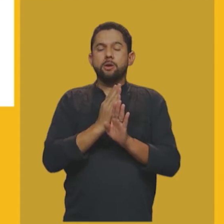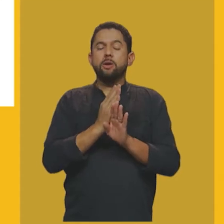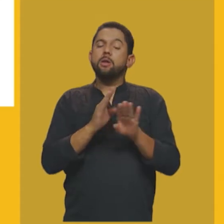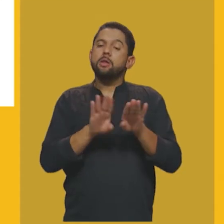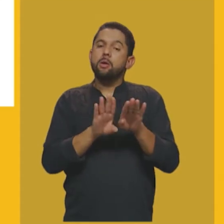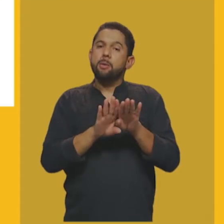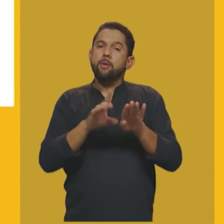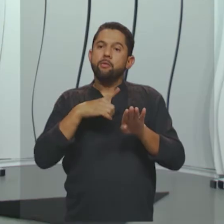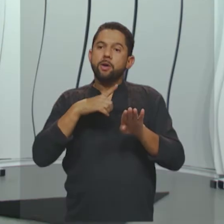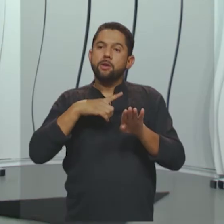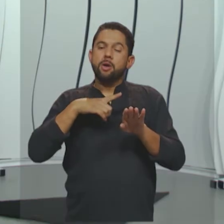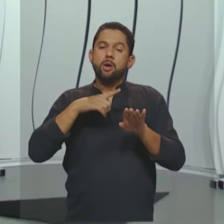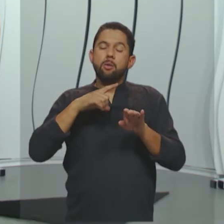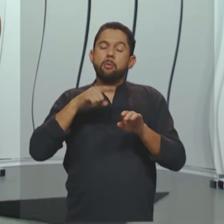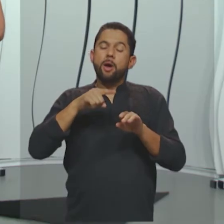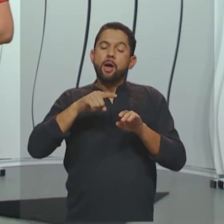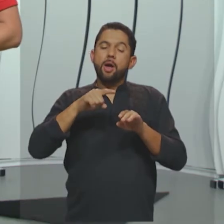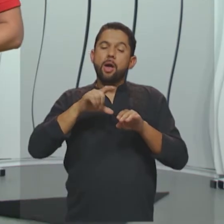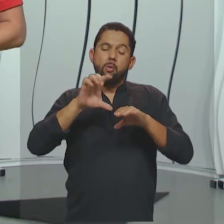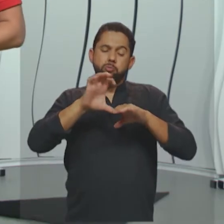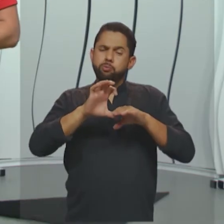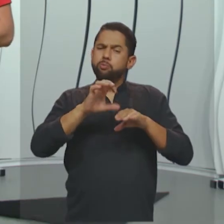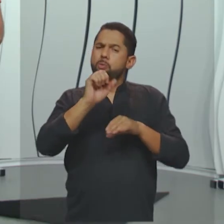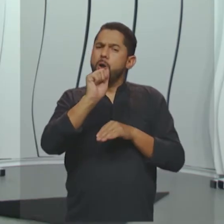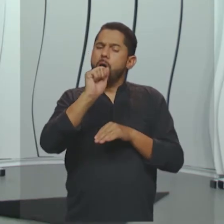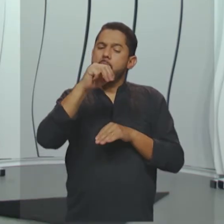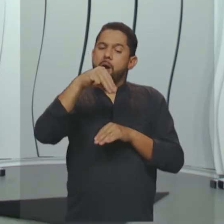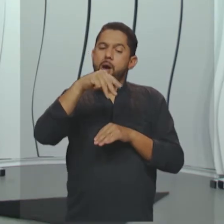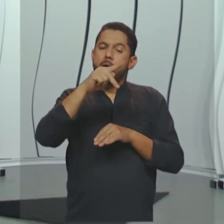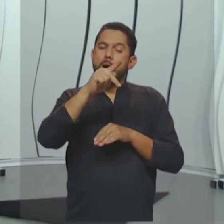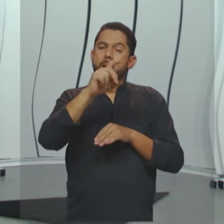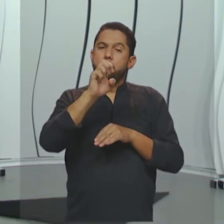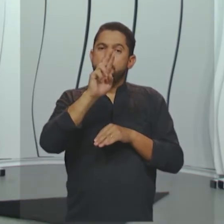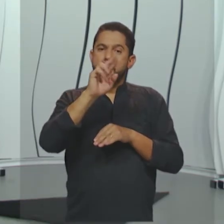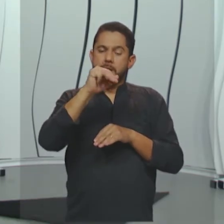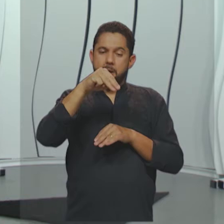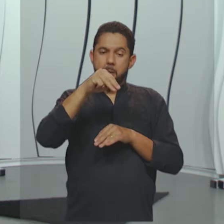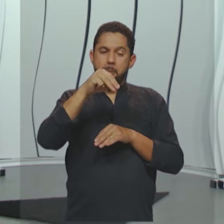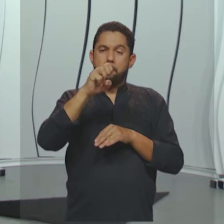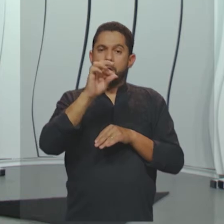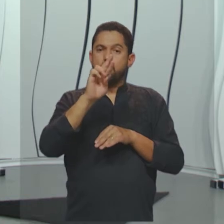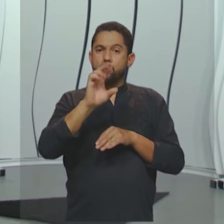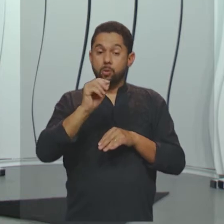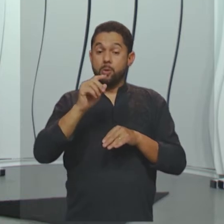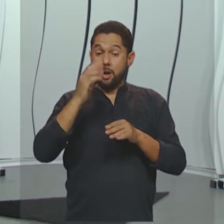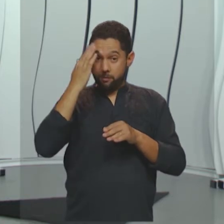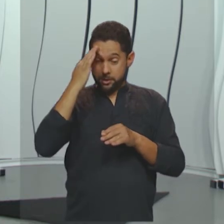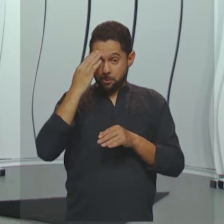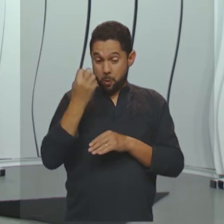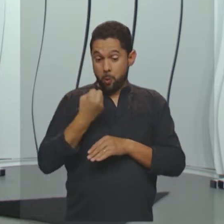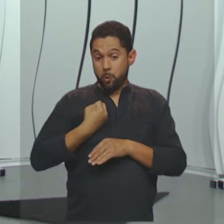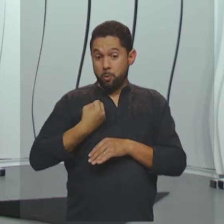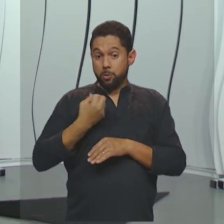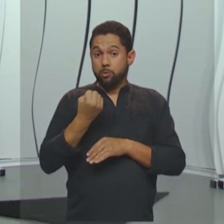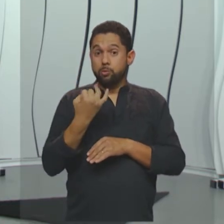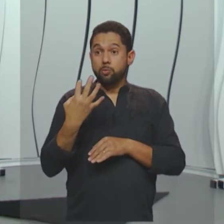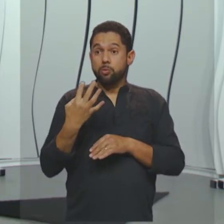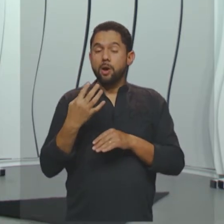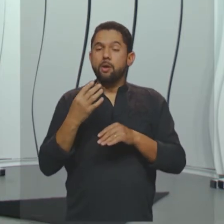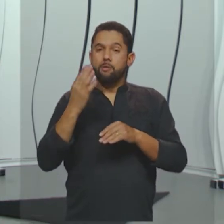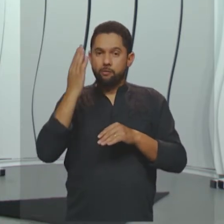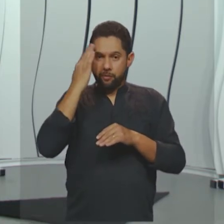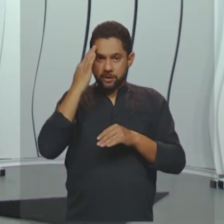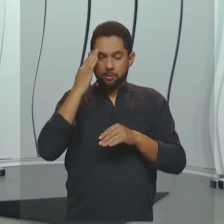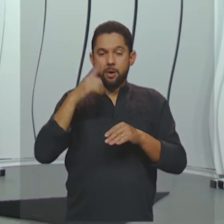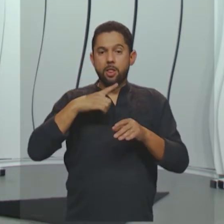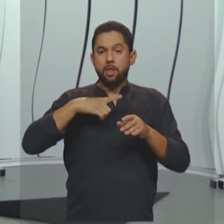passar pelo amperímetro 3. E aí o amperímetro 3 vai me dar a corrente que passa justamente no resistor 1 e